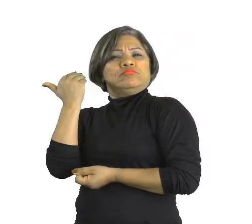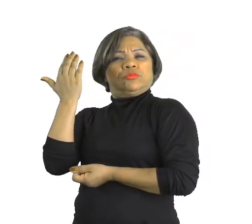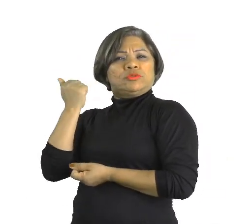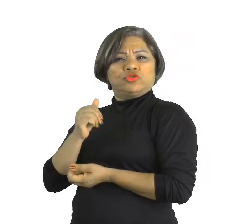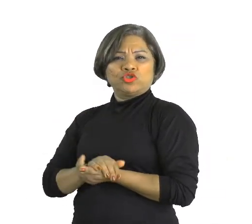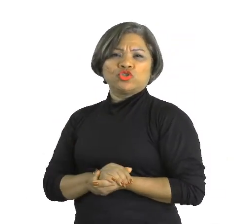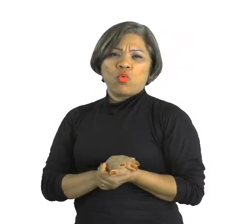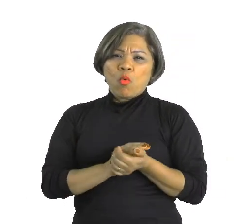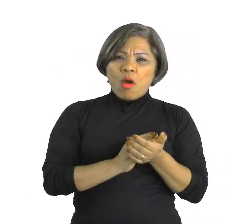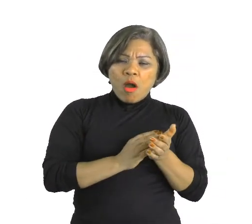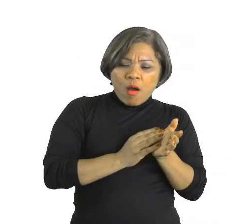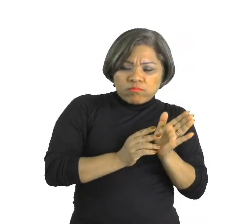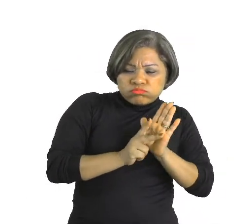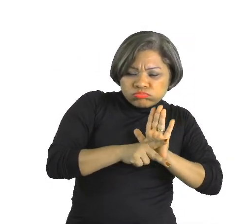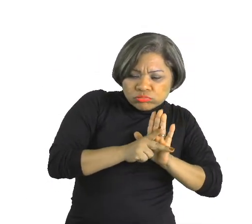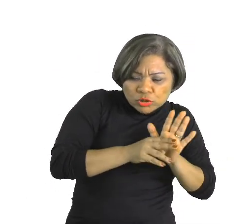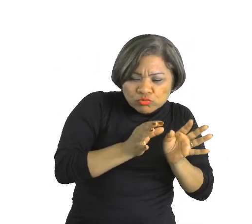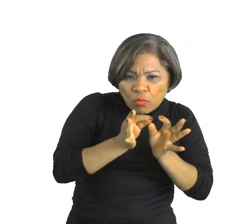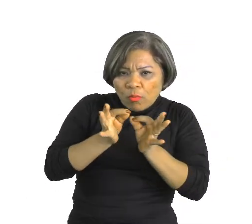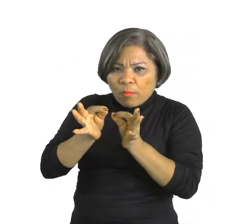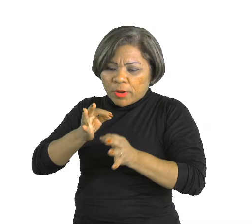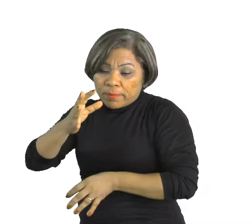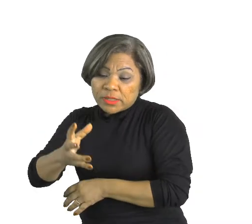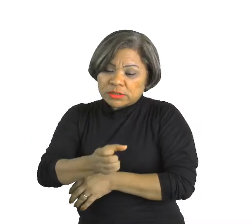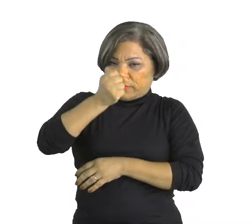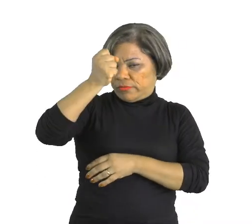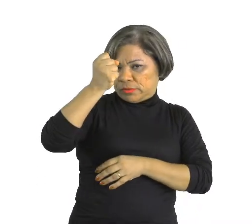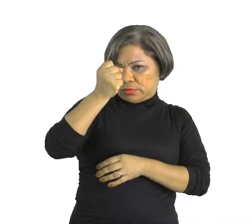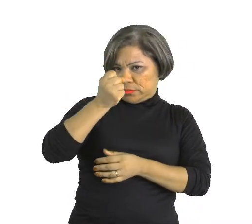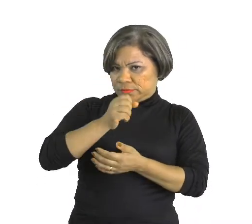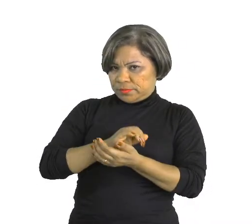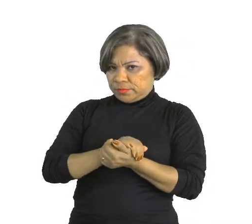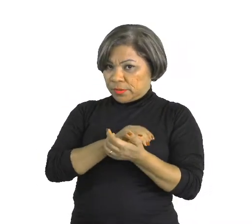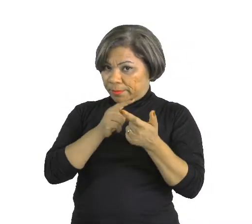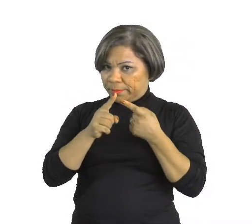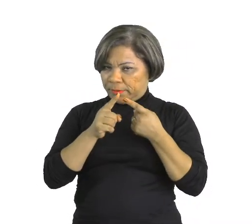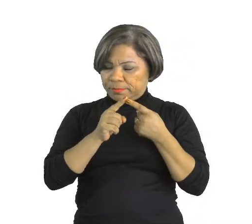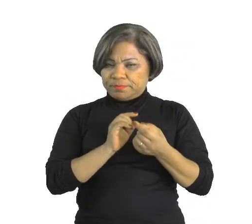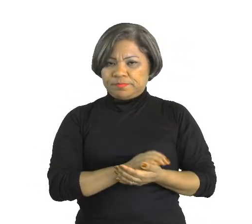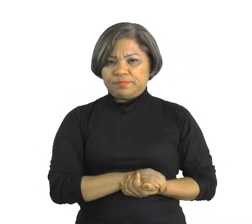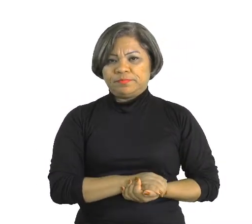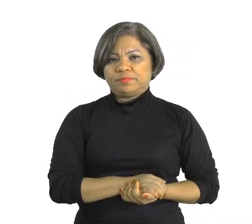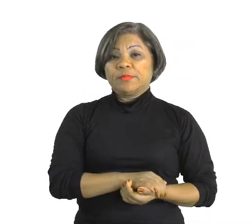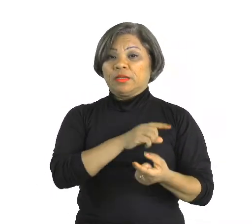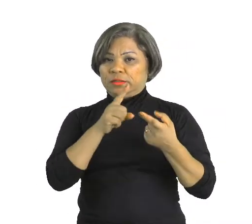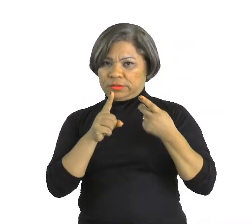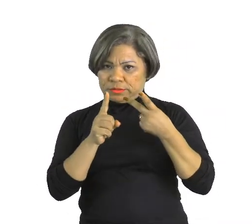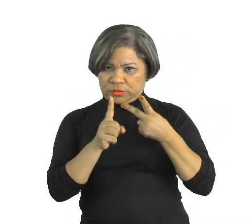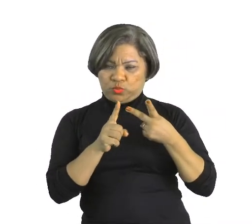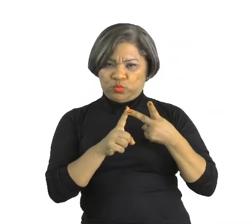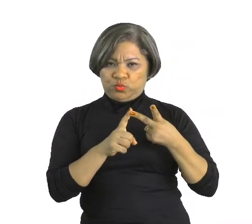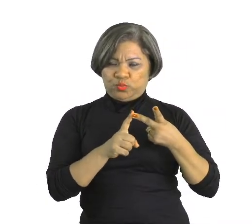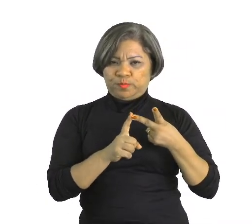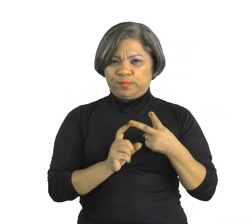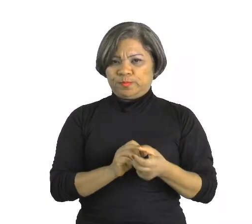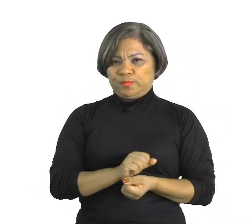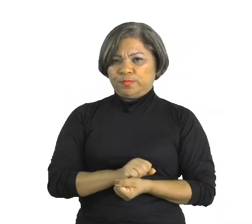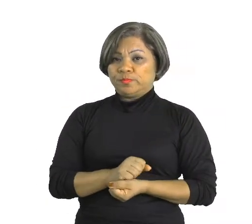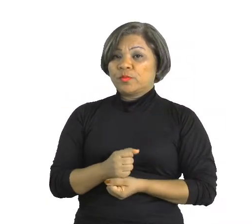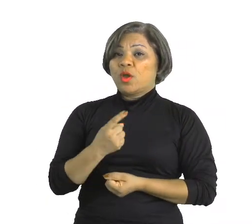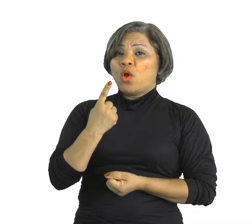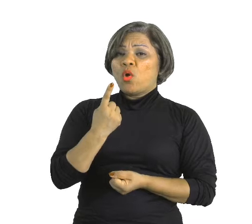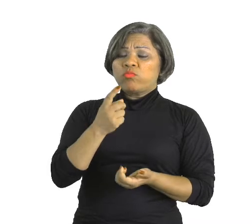plano brilhante para salvá-la. Primeira opção. Vamos para a segunda. Uma